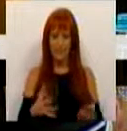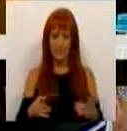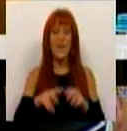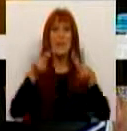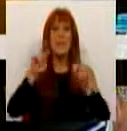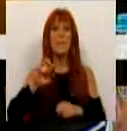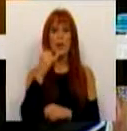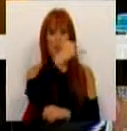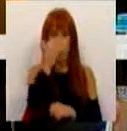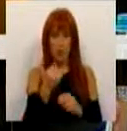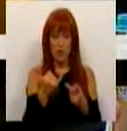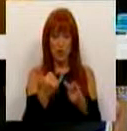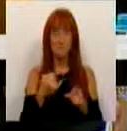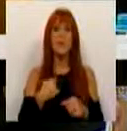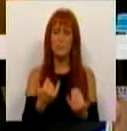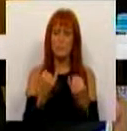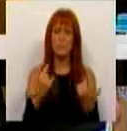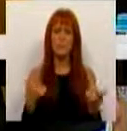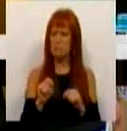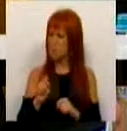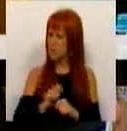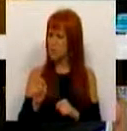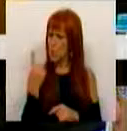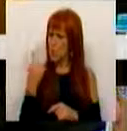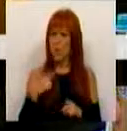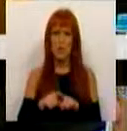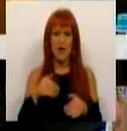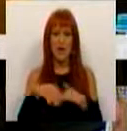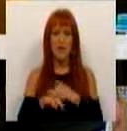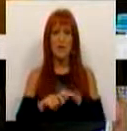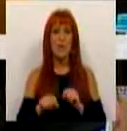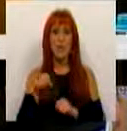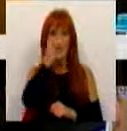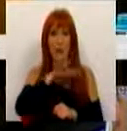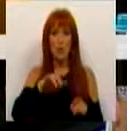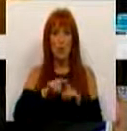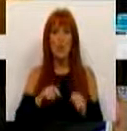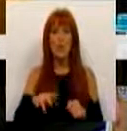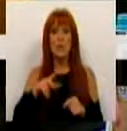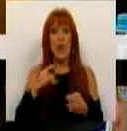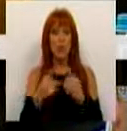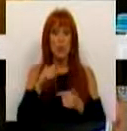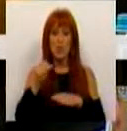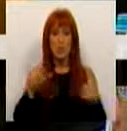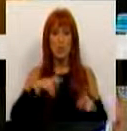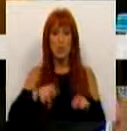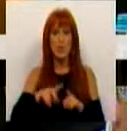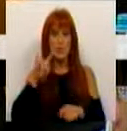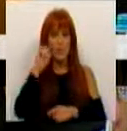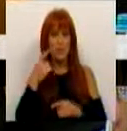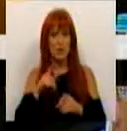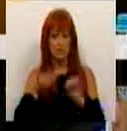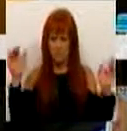Tema 2. Foi notícia há cerca de um mês que a Reserva Ecológica Nacional de alguns concelhos em Portugal, ao ser revista,